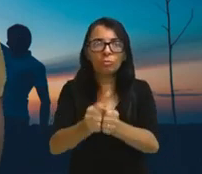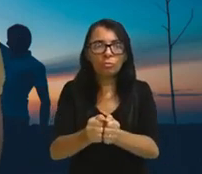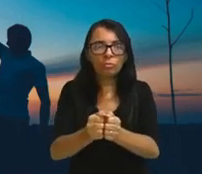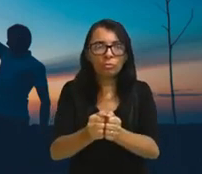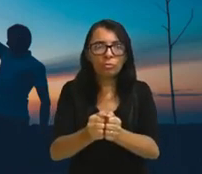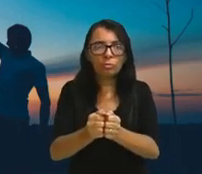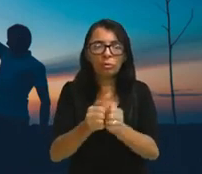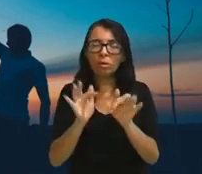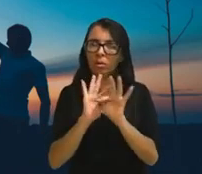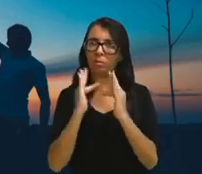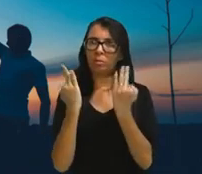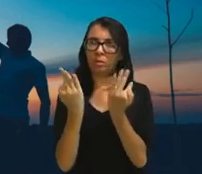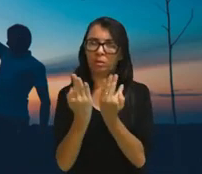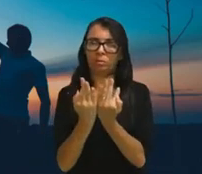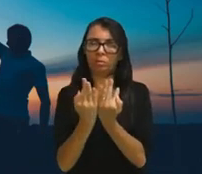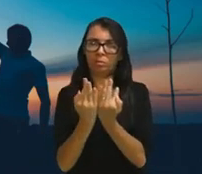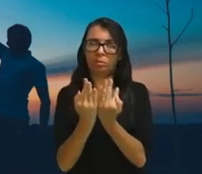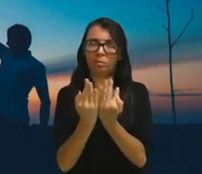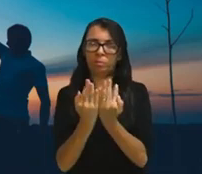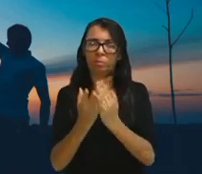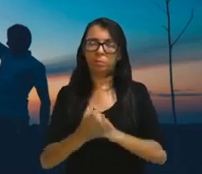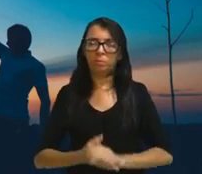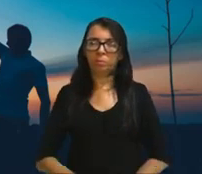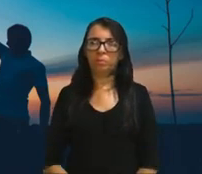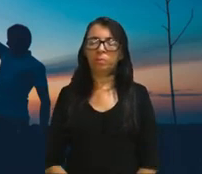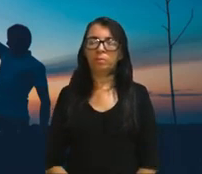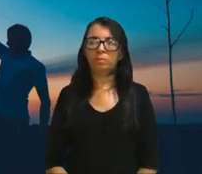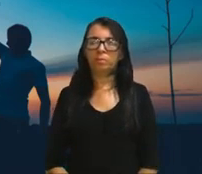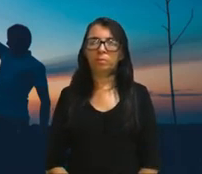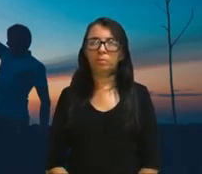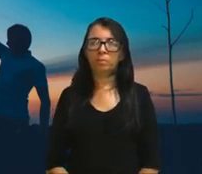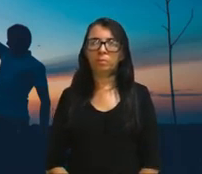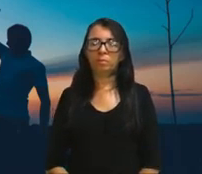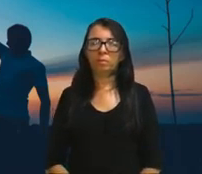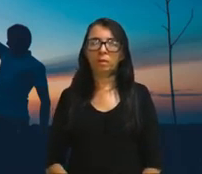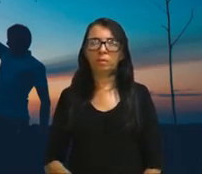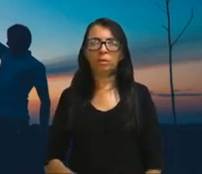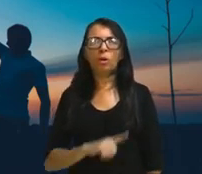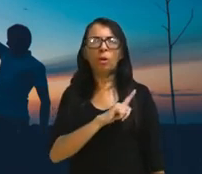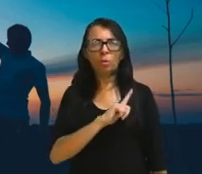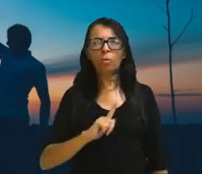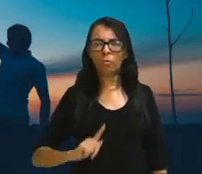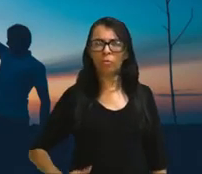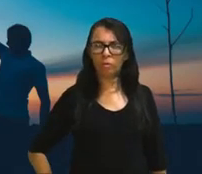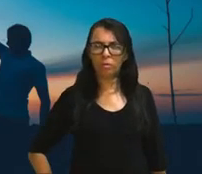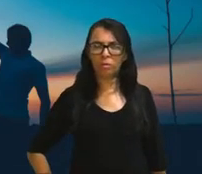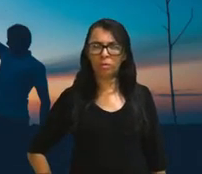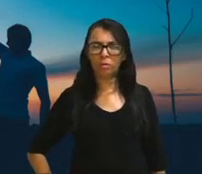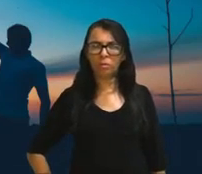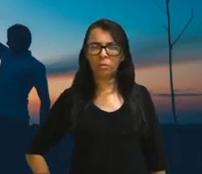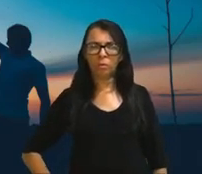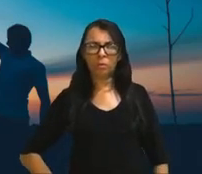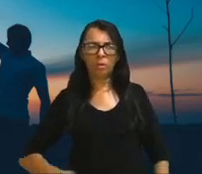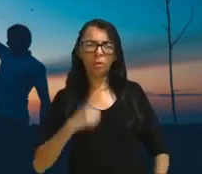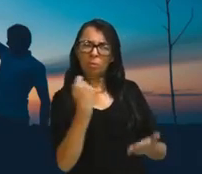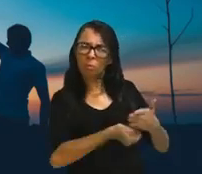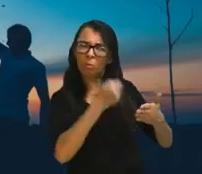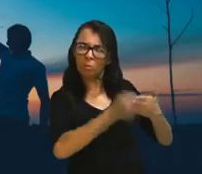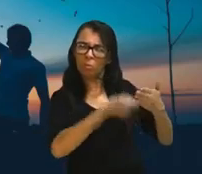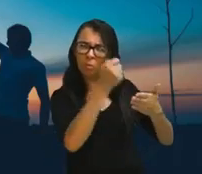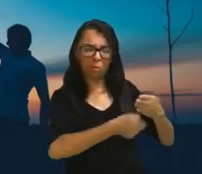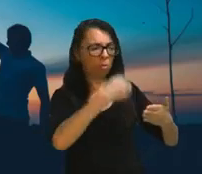casa para população de baixa renda. Outros adquirem casa